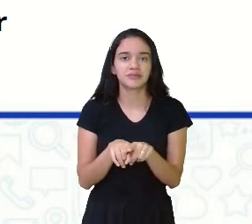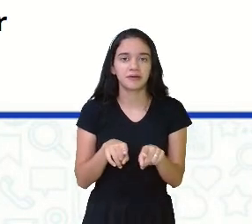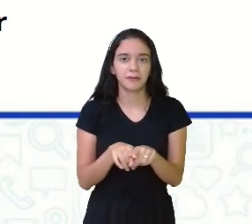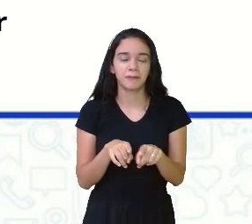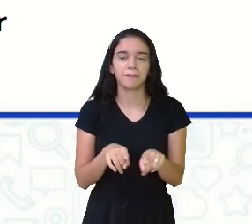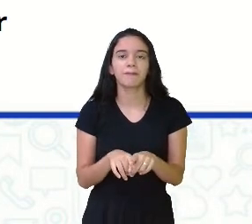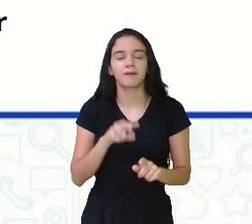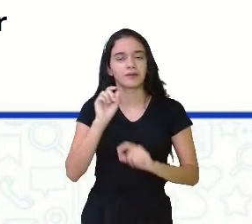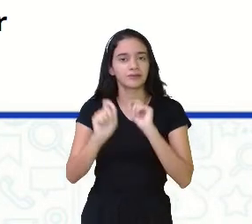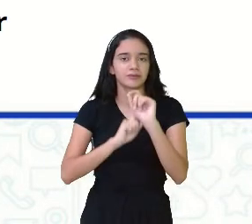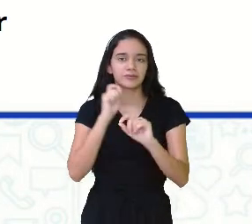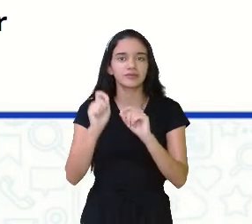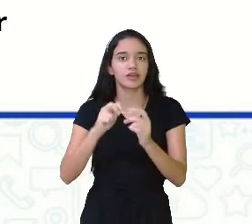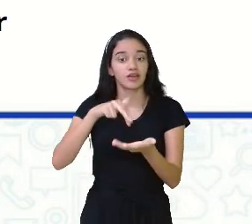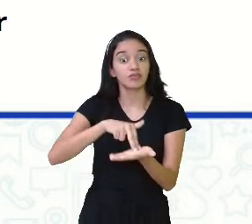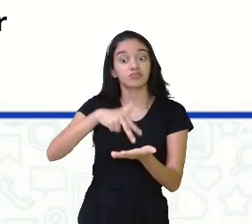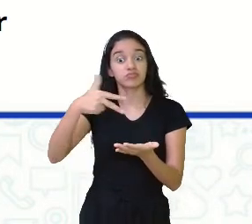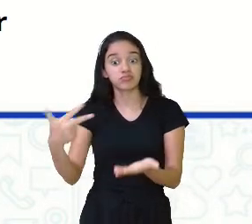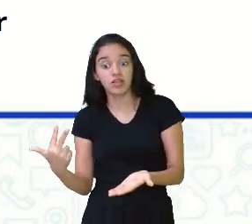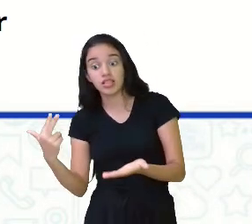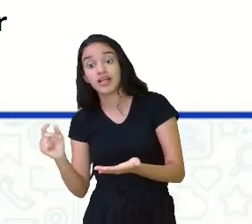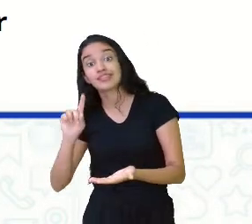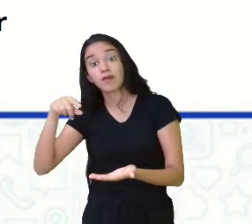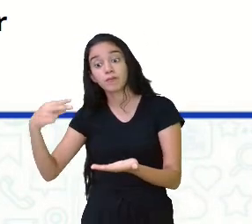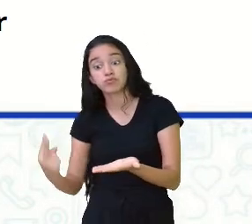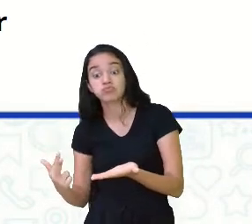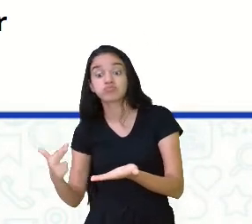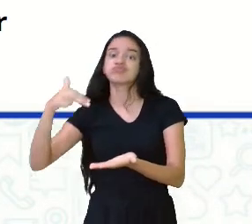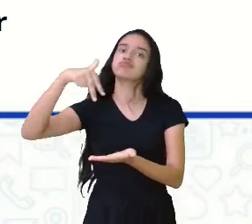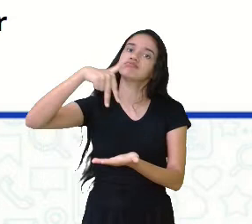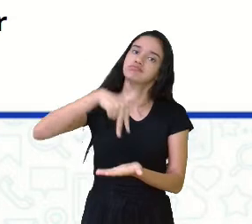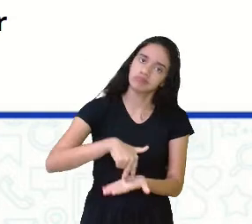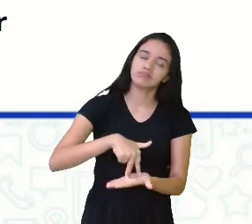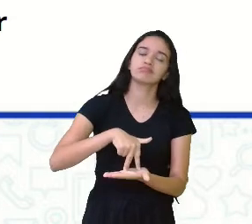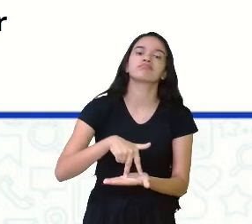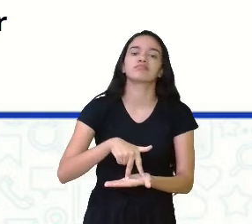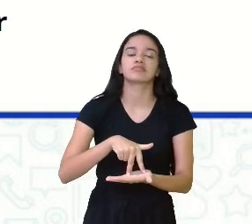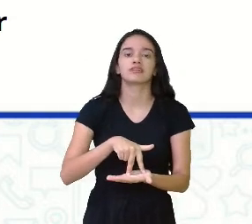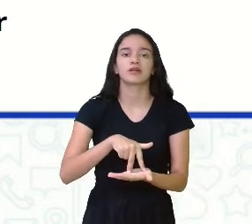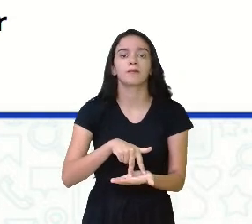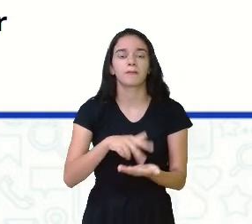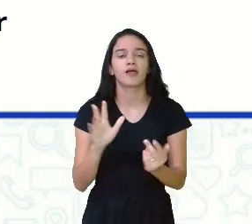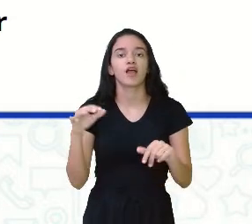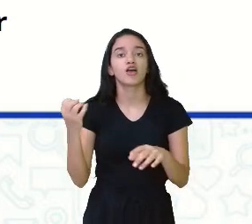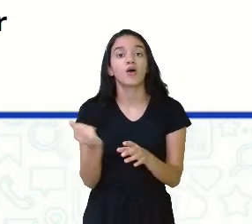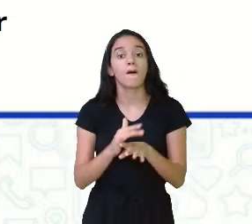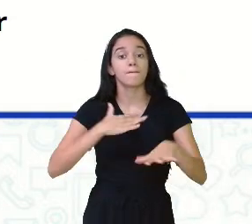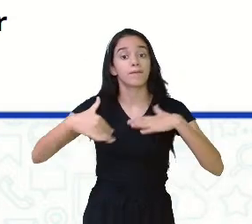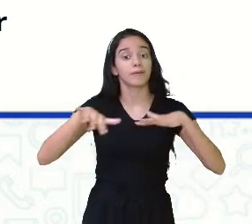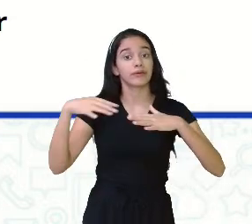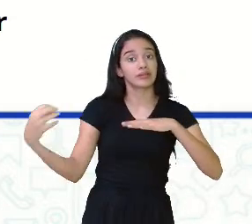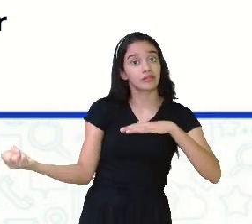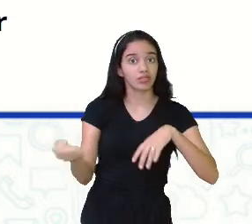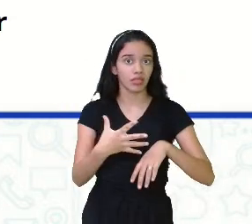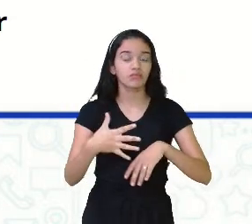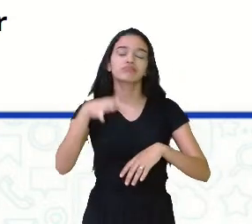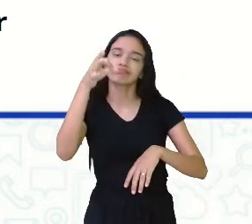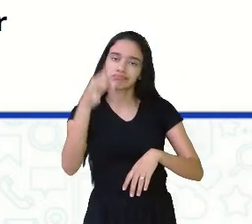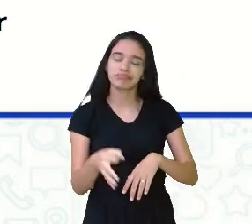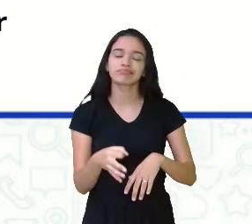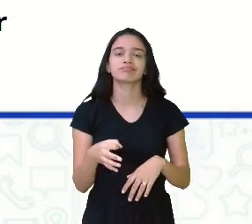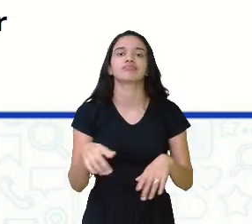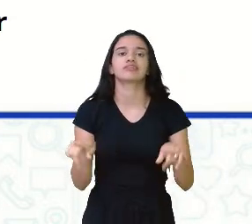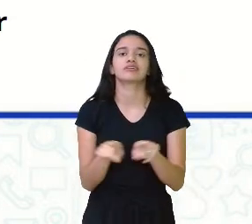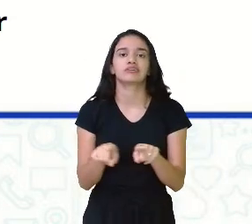recuperar-se, né? Cair e depois se levantar, se recuperar. Restabelecer para um novo movimento, né? Exatamente, ganhar